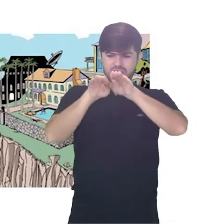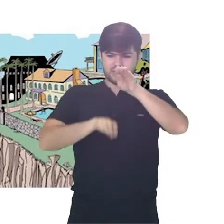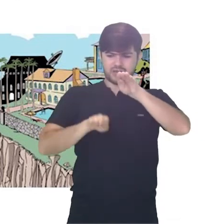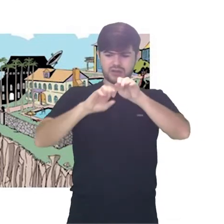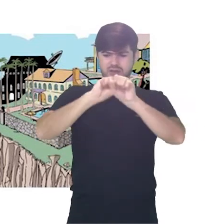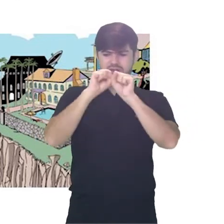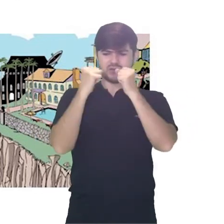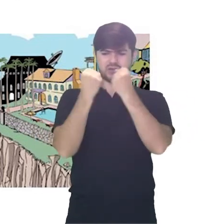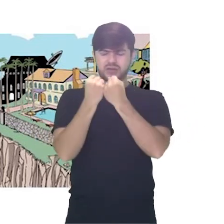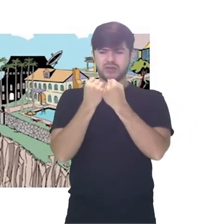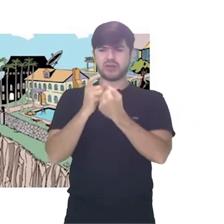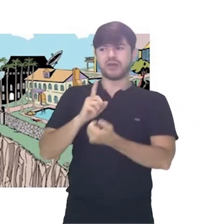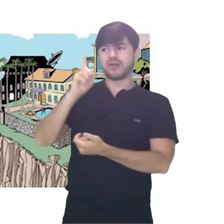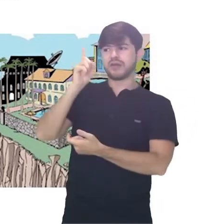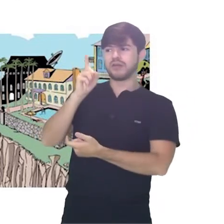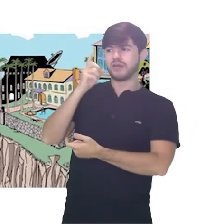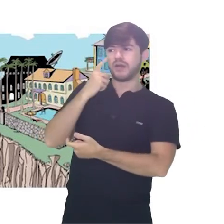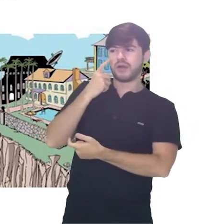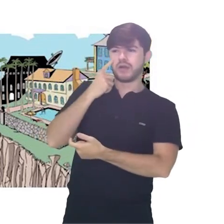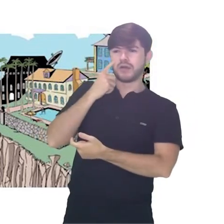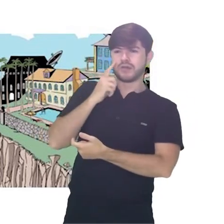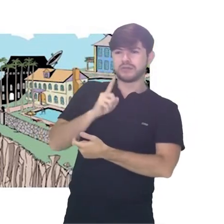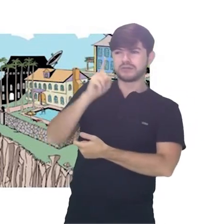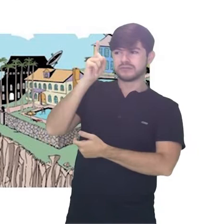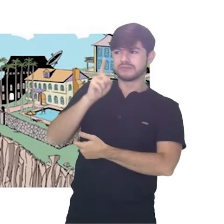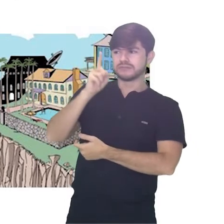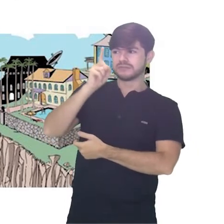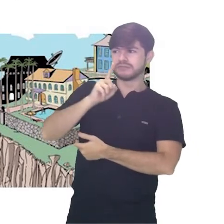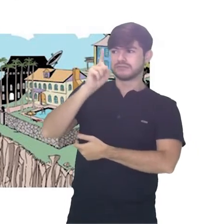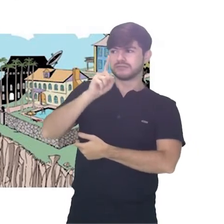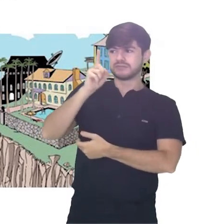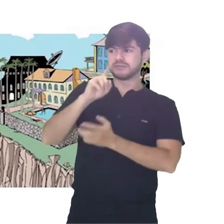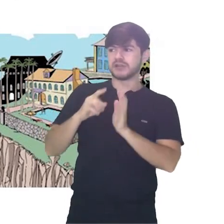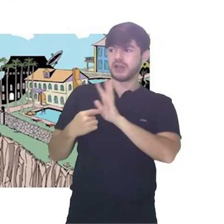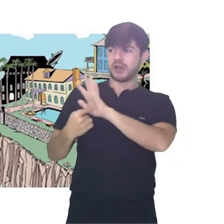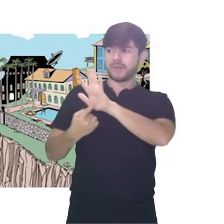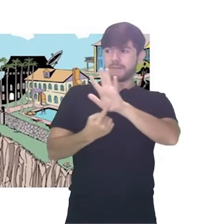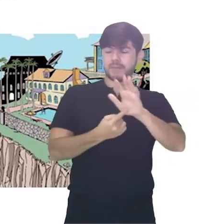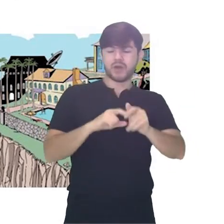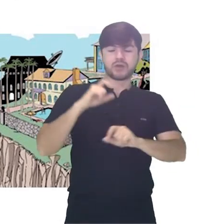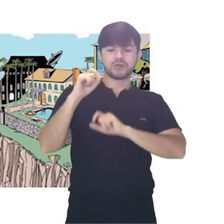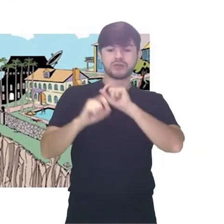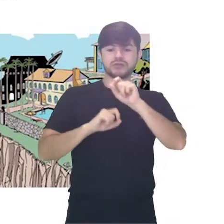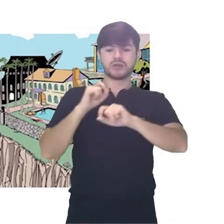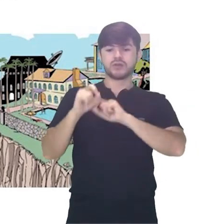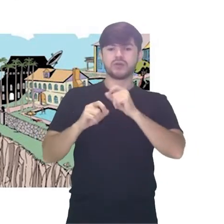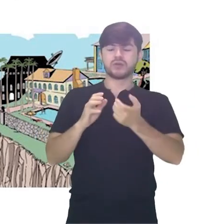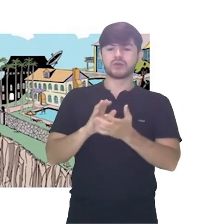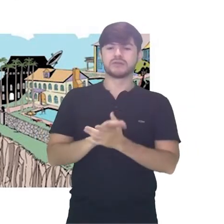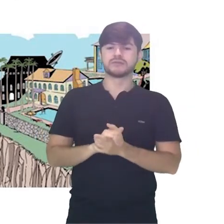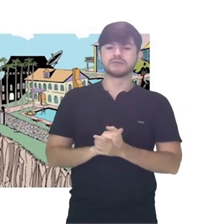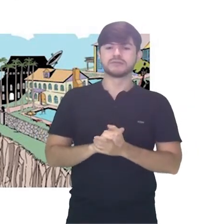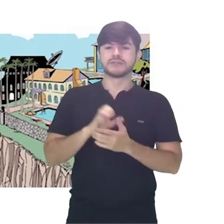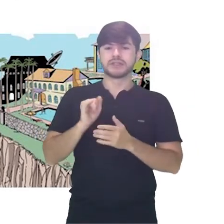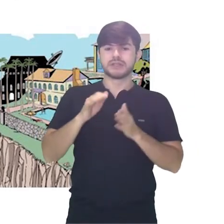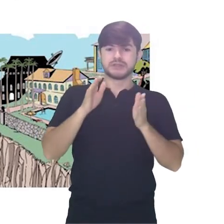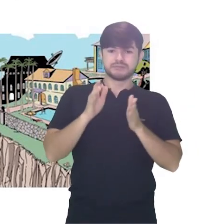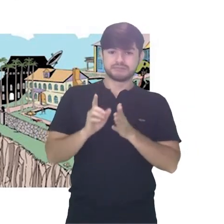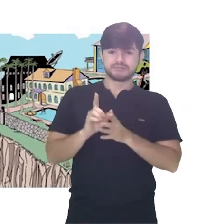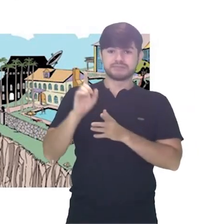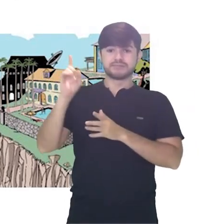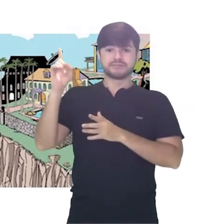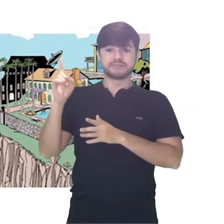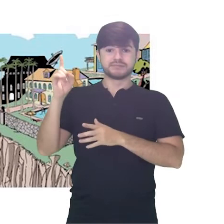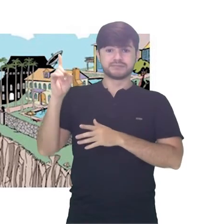vocês olhassem a imagem, né? A imagem ela mostra, vocês podem ver que de um lado a gente